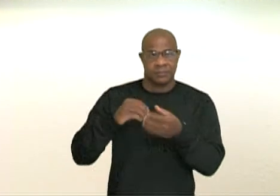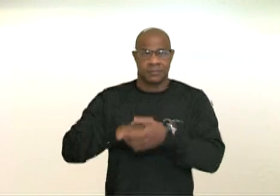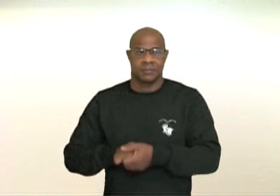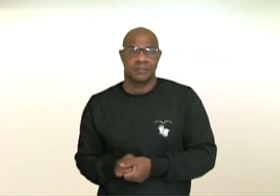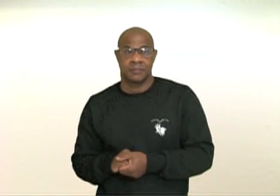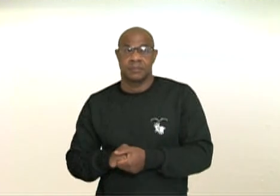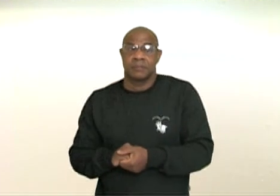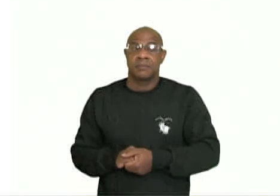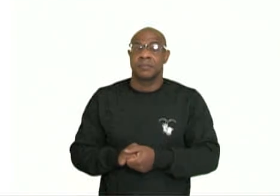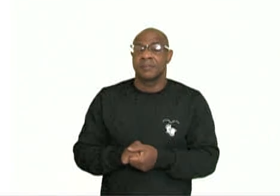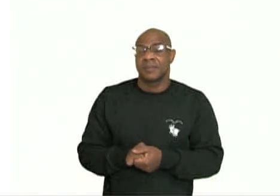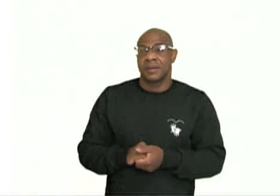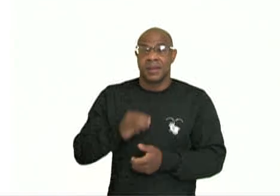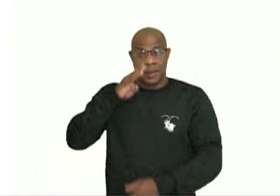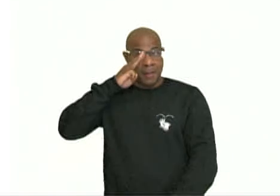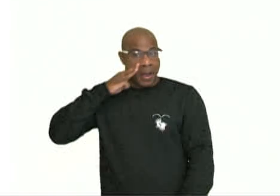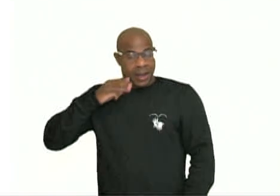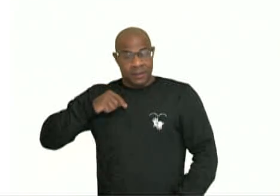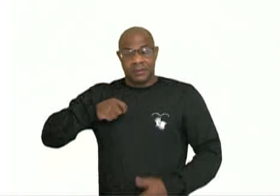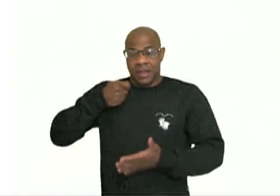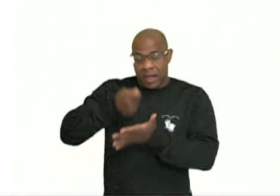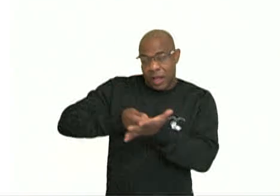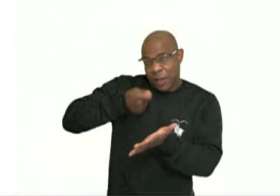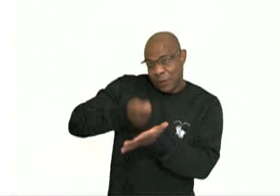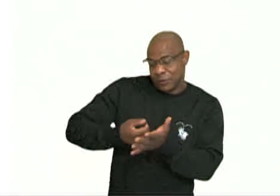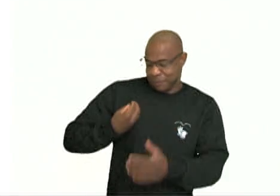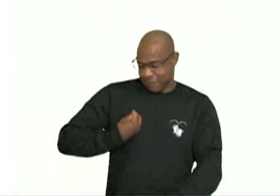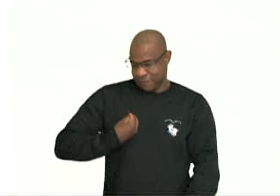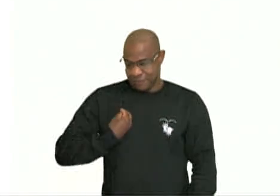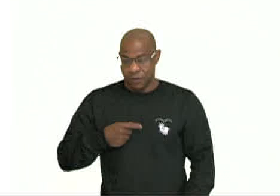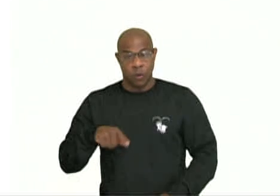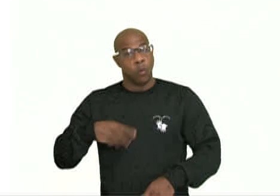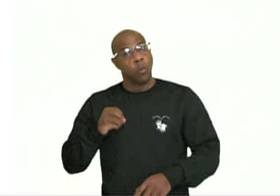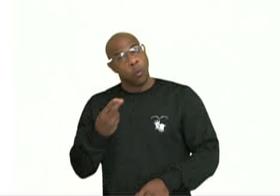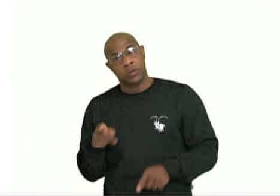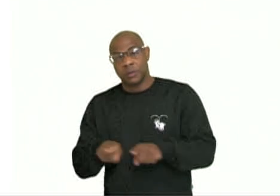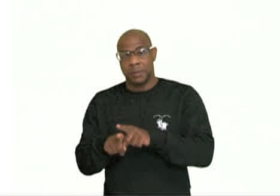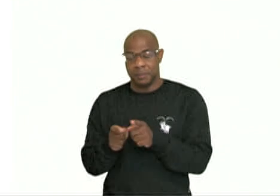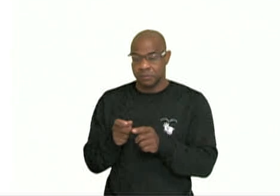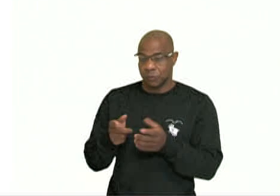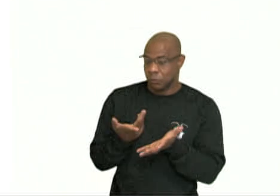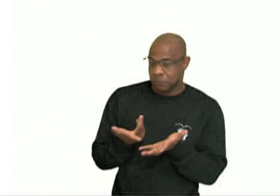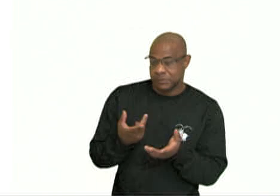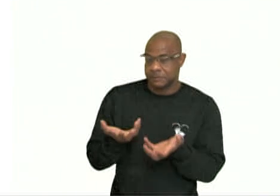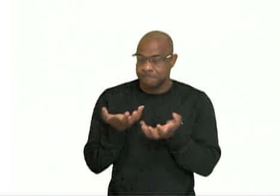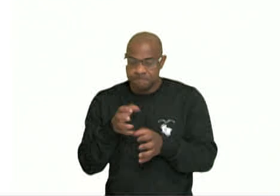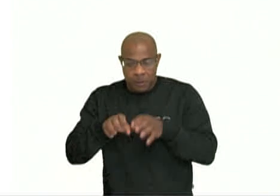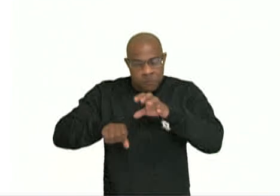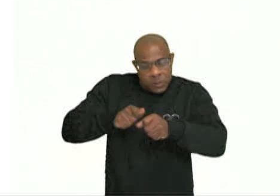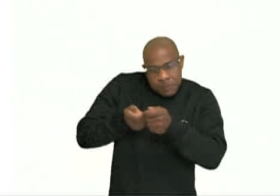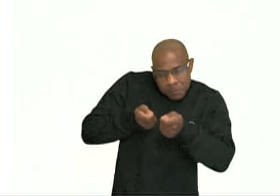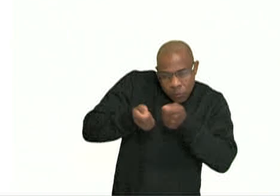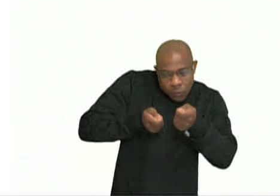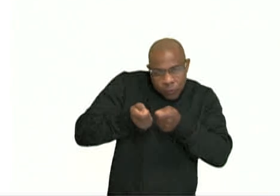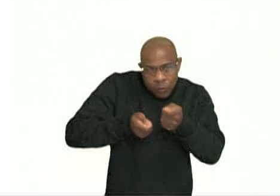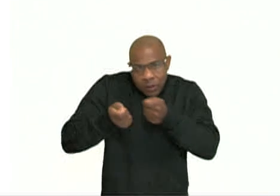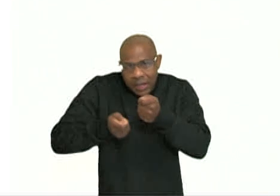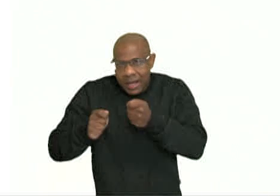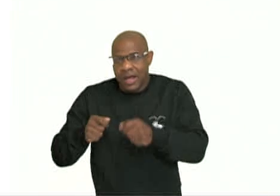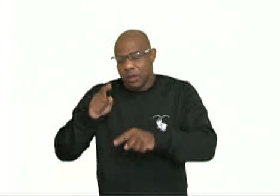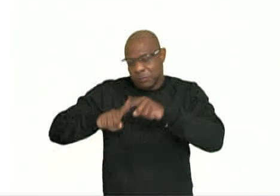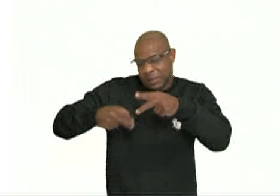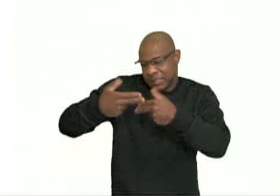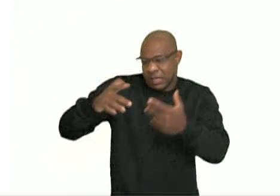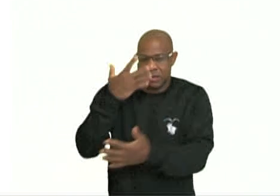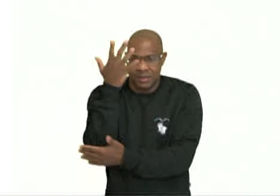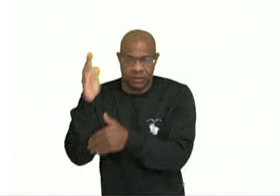na luta pela sobrevivência ou na busca por controlar os recursos naturais, a história da humanidade sempre esteve